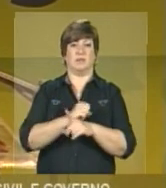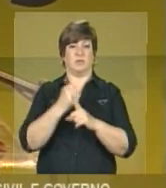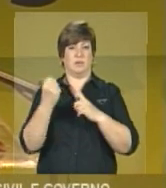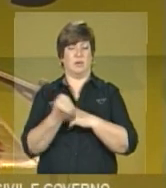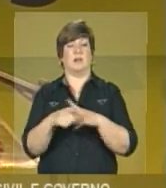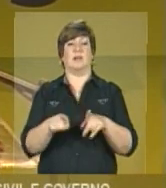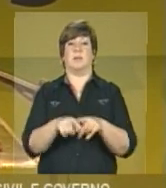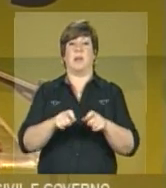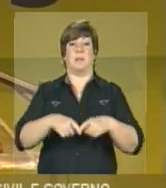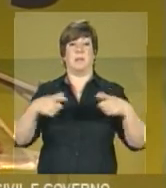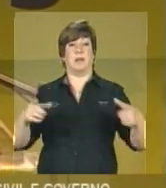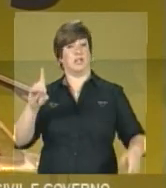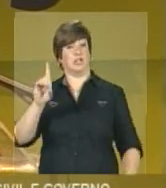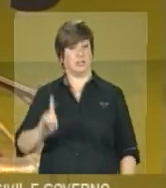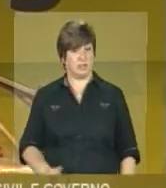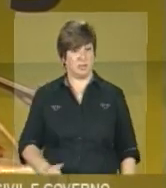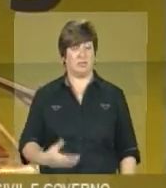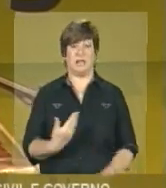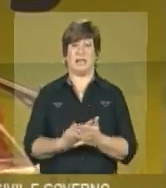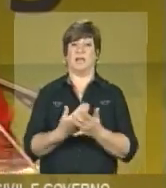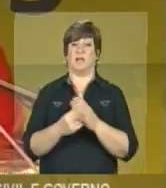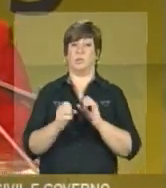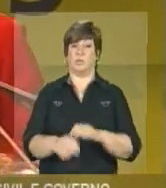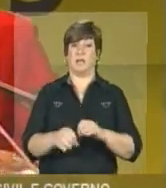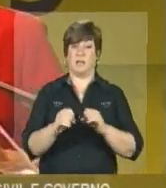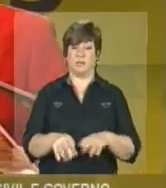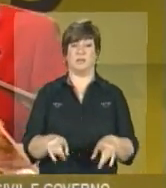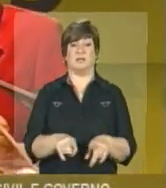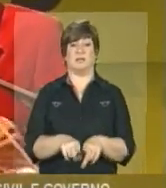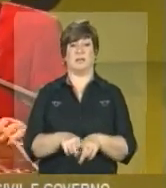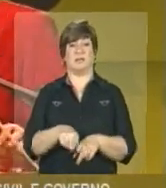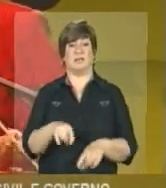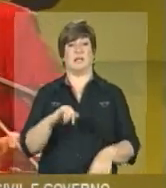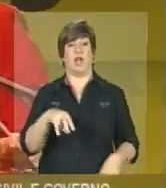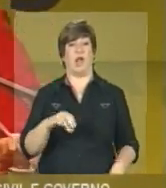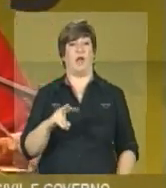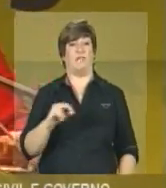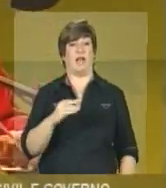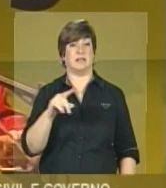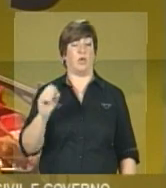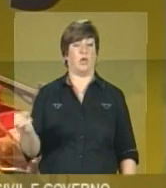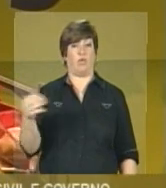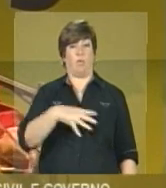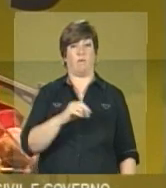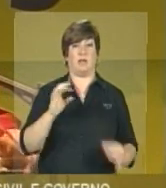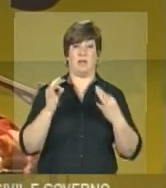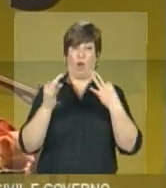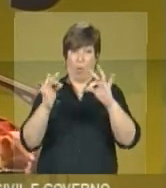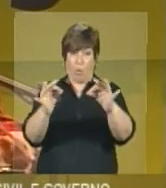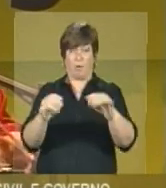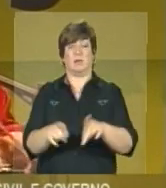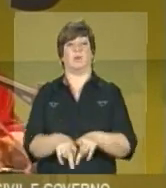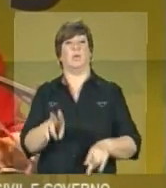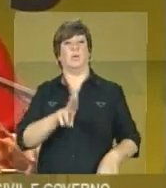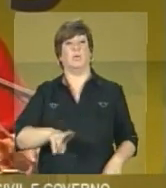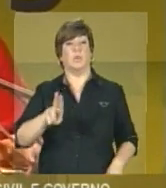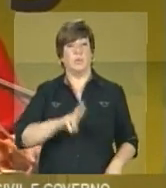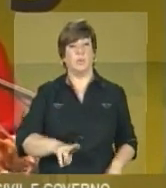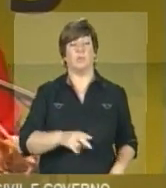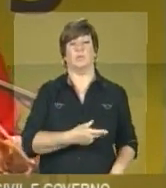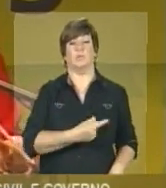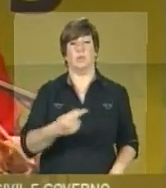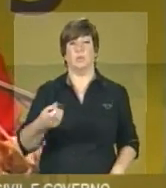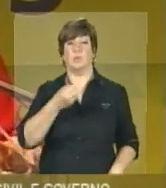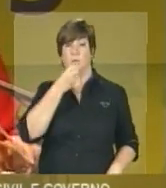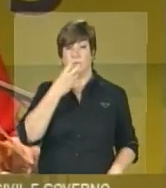ampliação de direitos, a educação e a inovação tecnológica, o uso sustentável